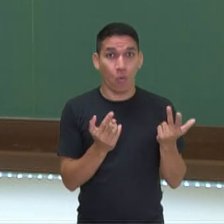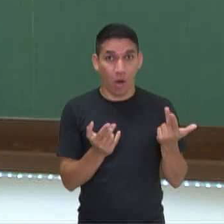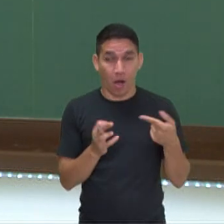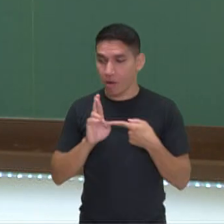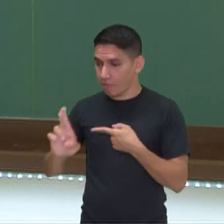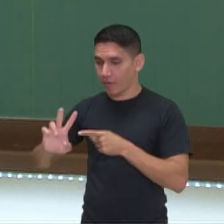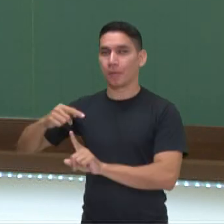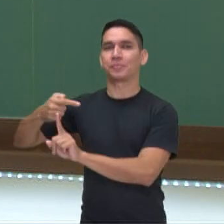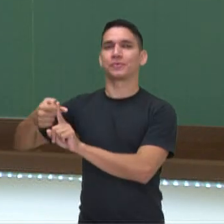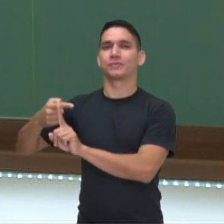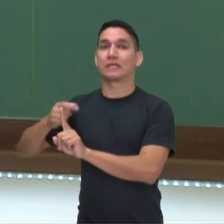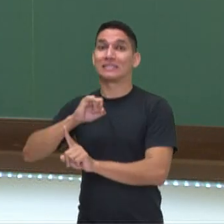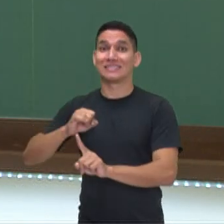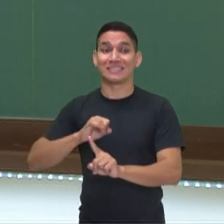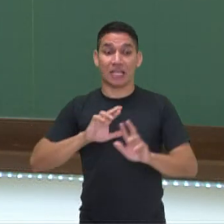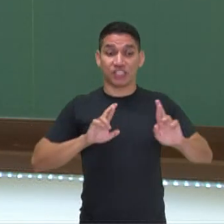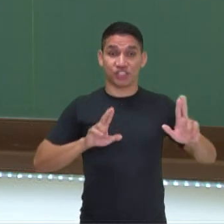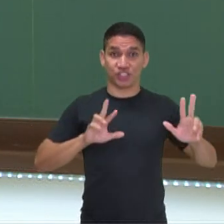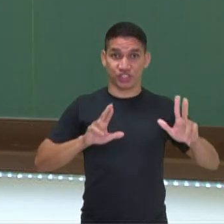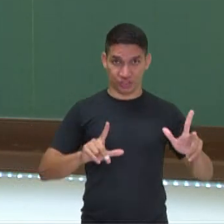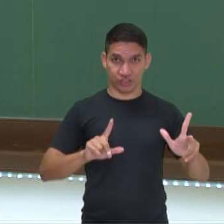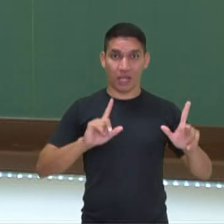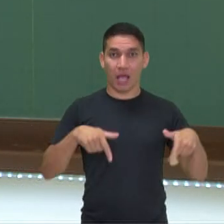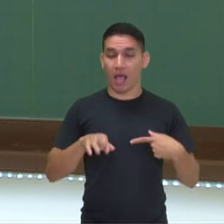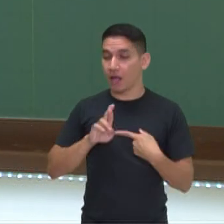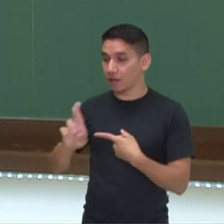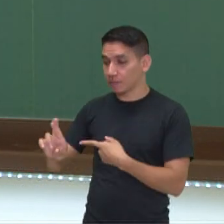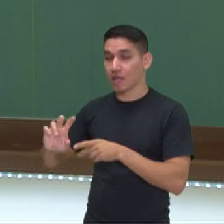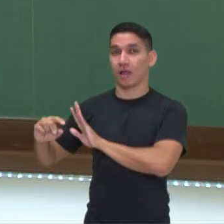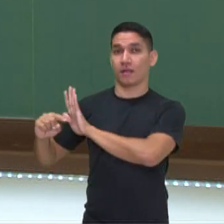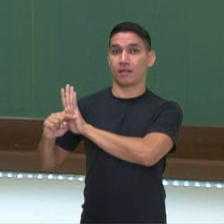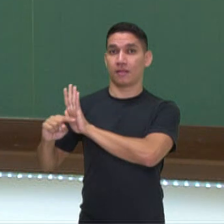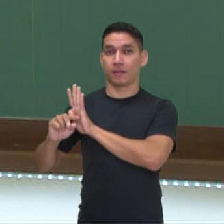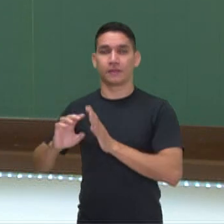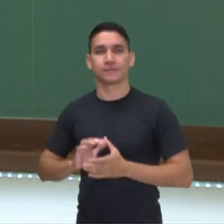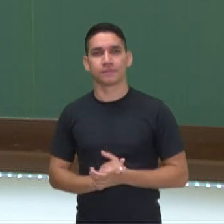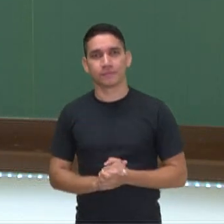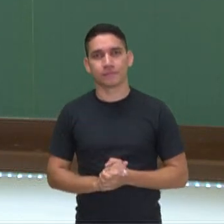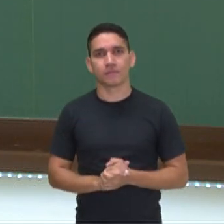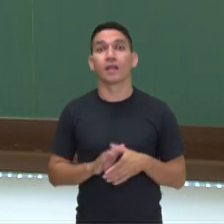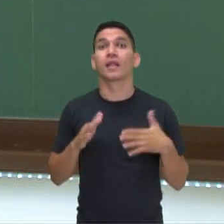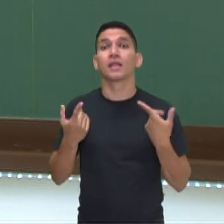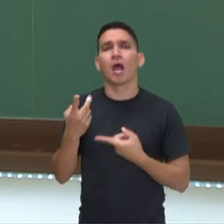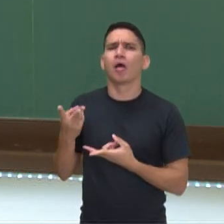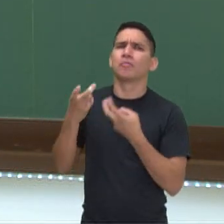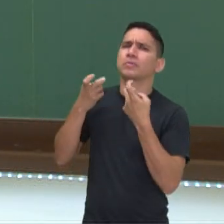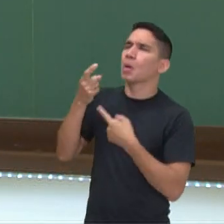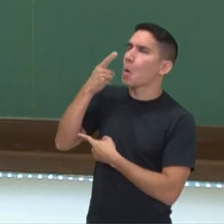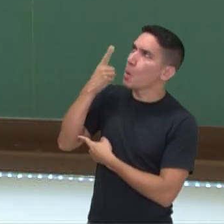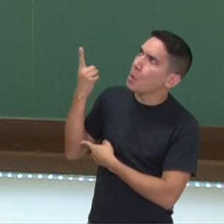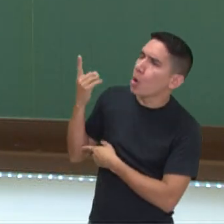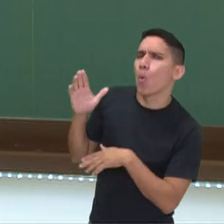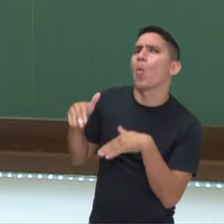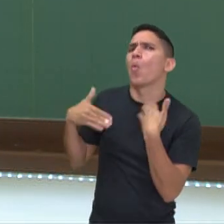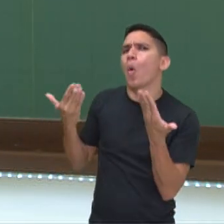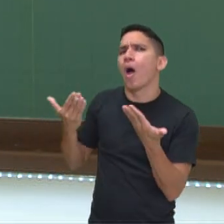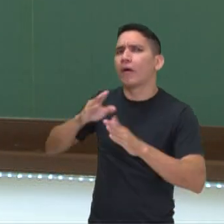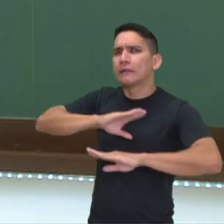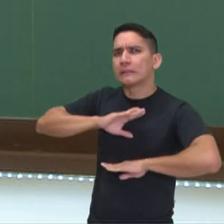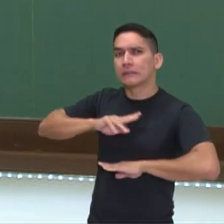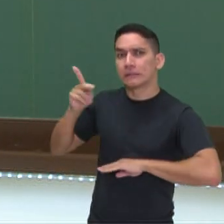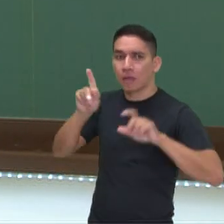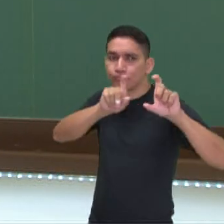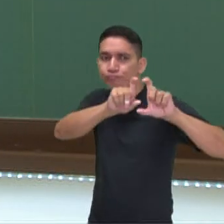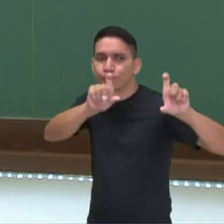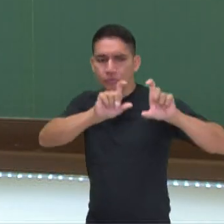eles têm sinais diferentes, o resultado fica negativo. Então veja, qual dessas situações é